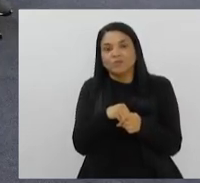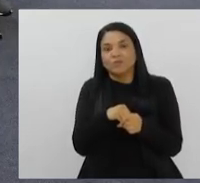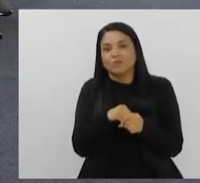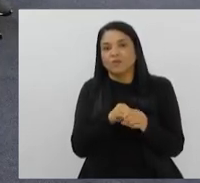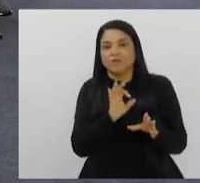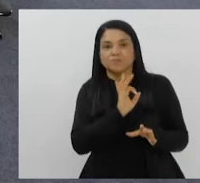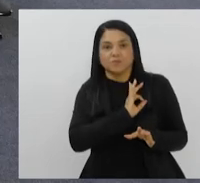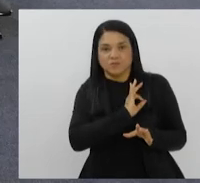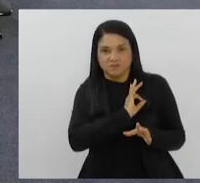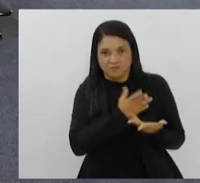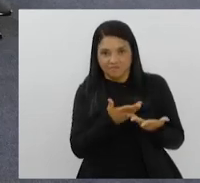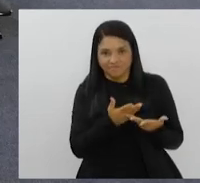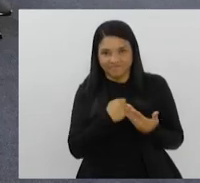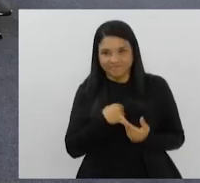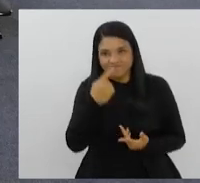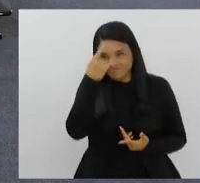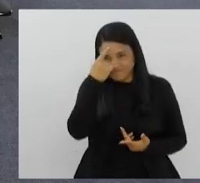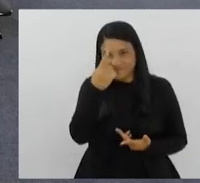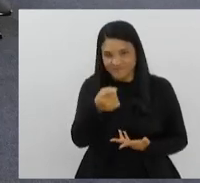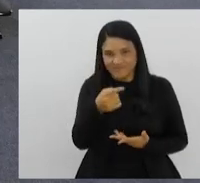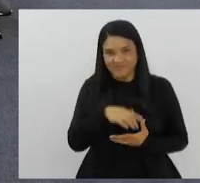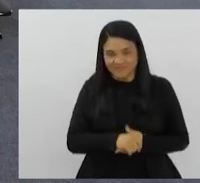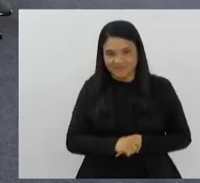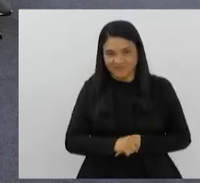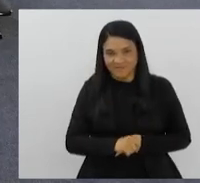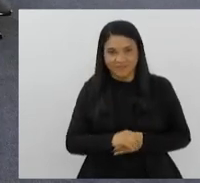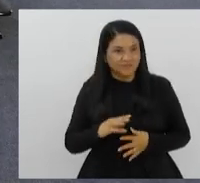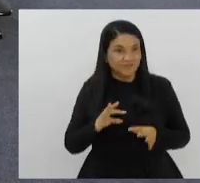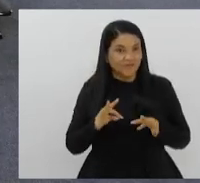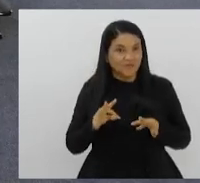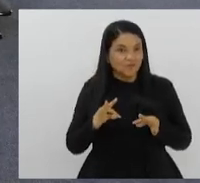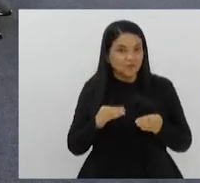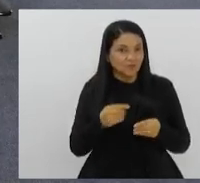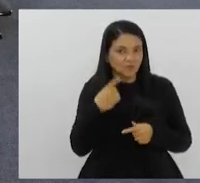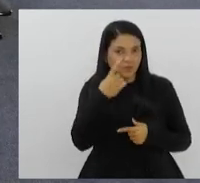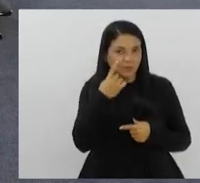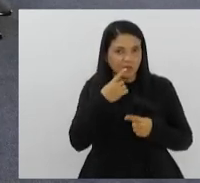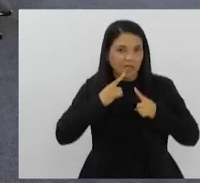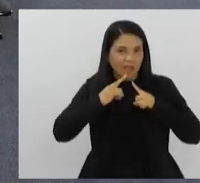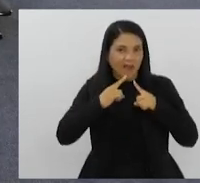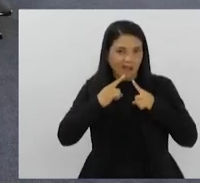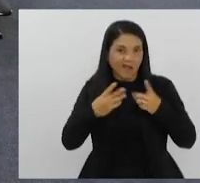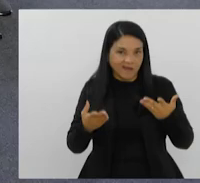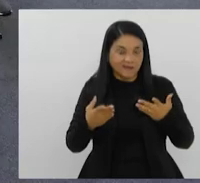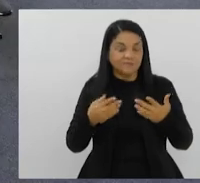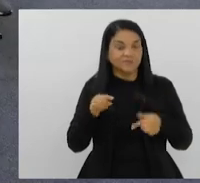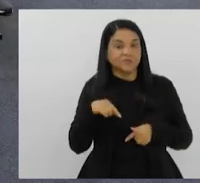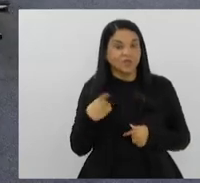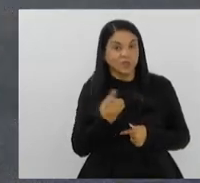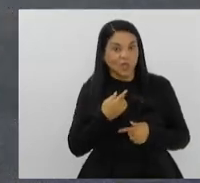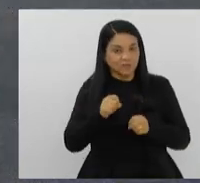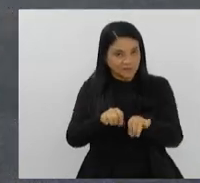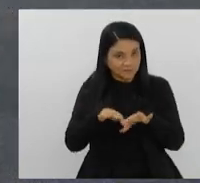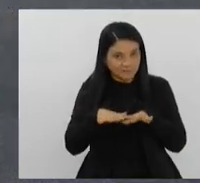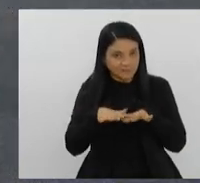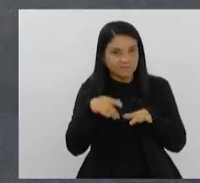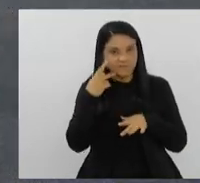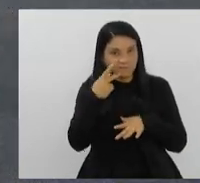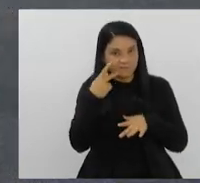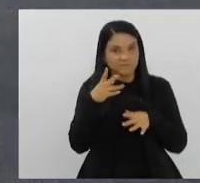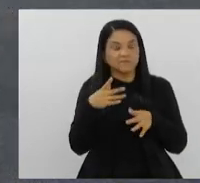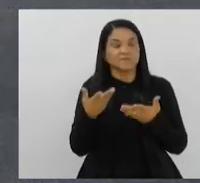deputados aqui estariam protestando. Então, eu acho que é razoável que esse parlamento, e com isso